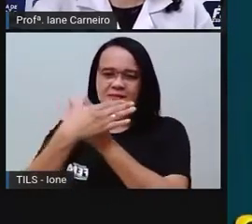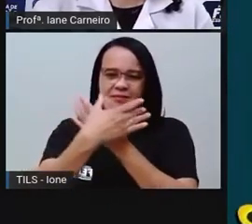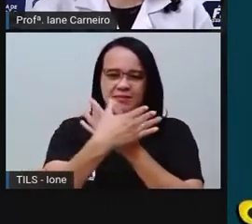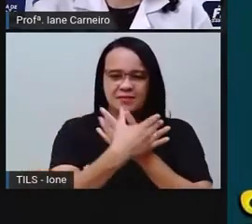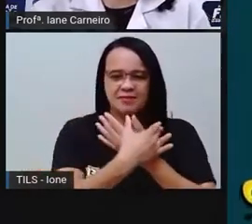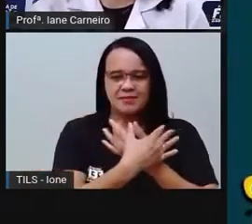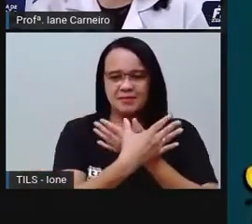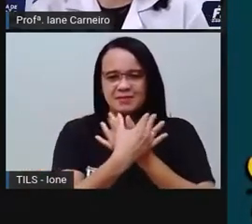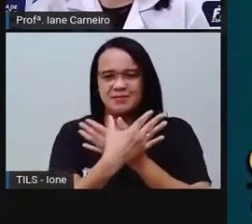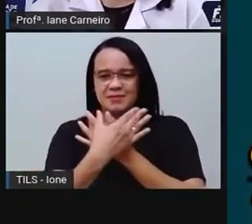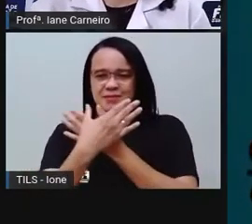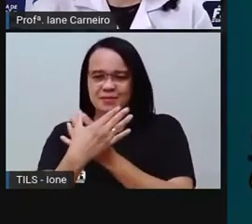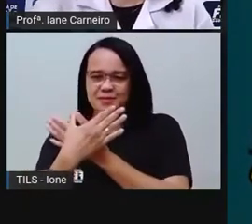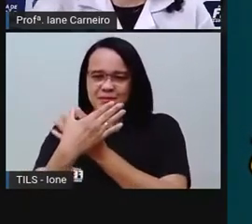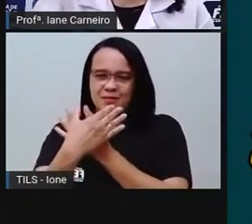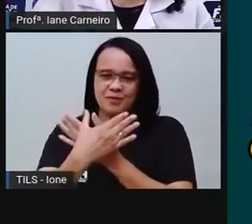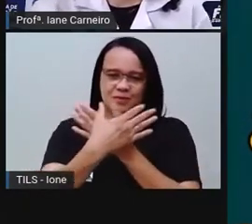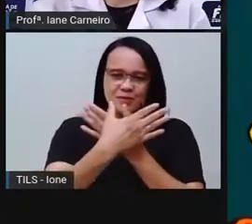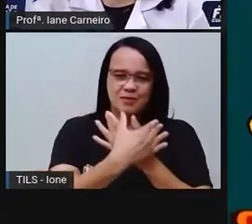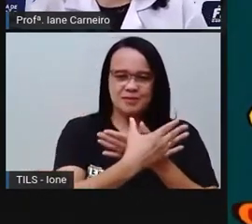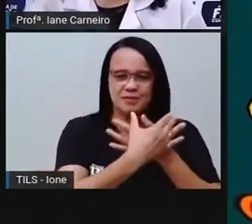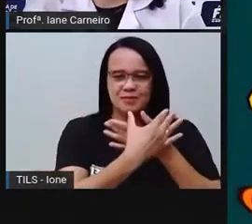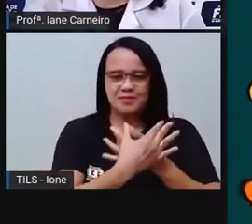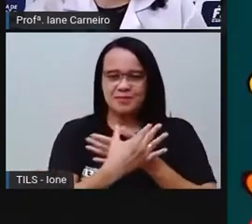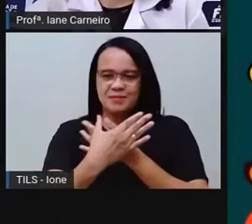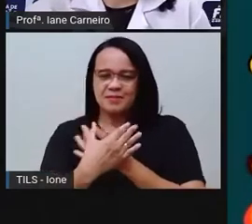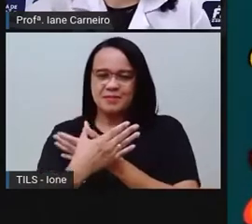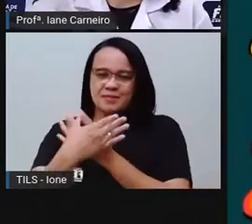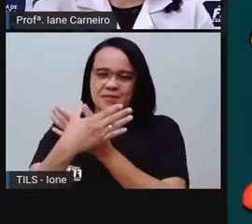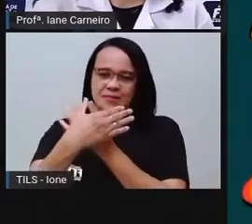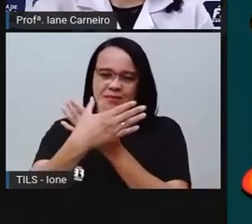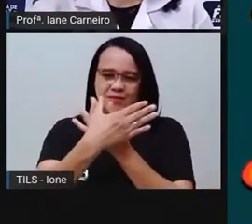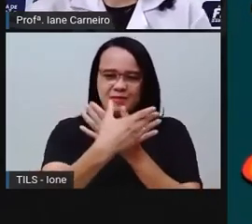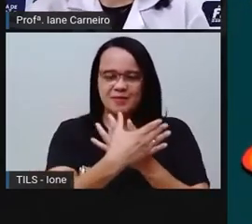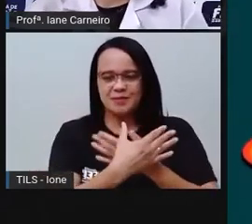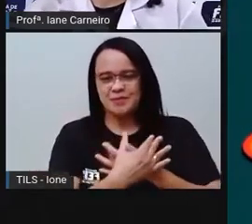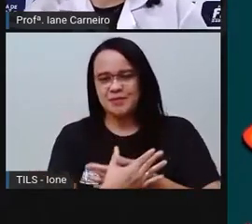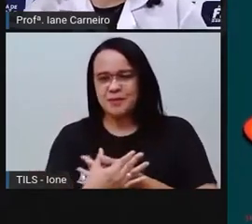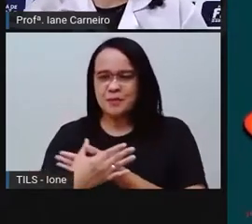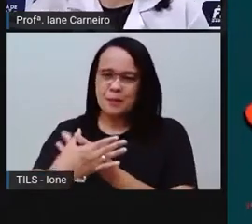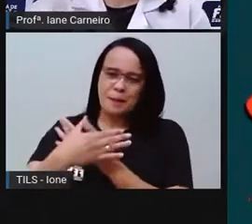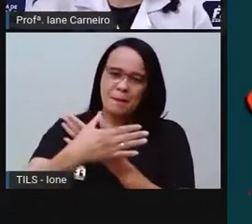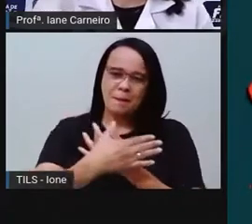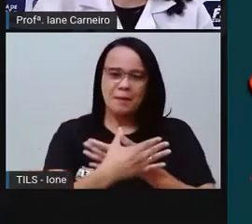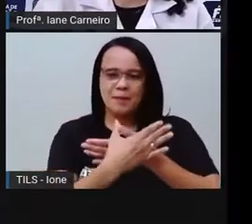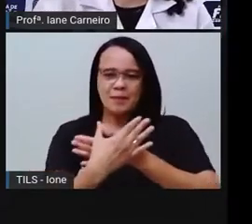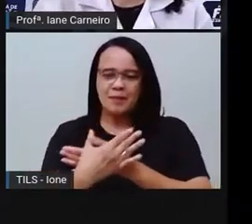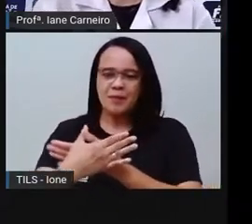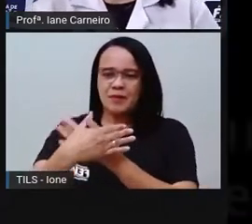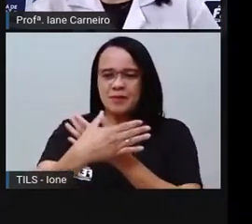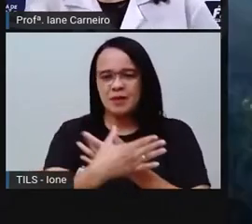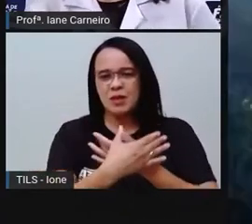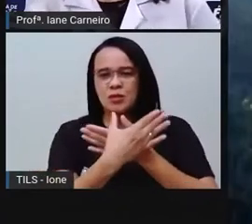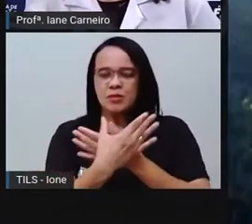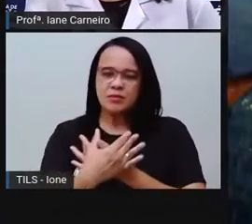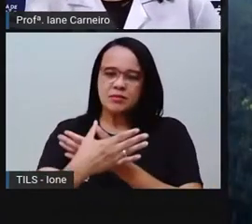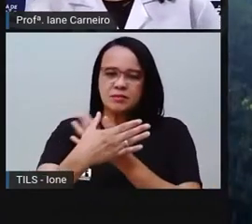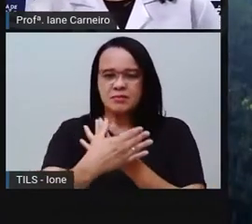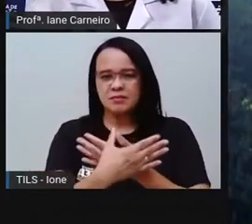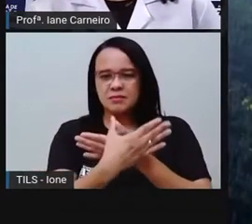e direita antes de ser bonita era uma lagarta feio irmão de